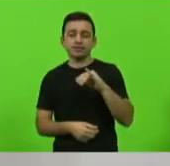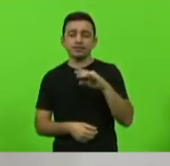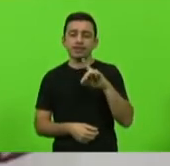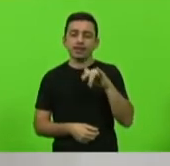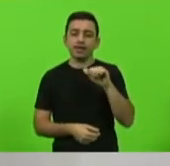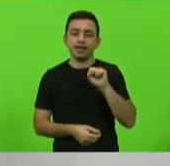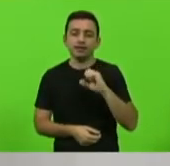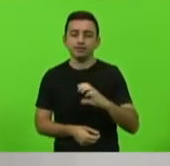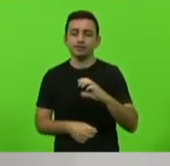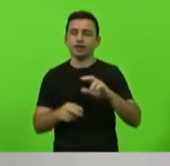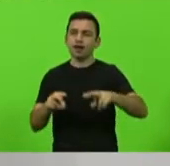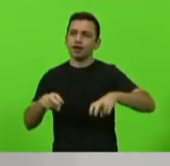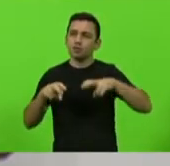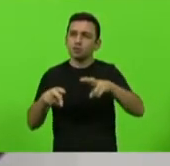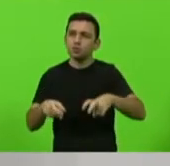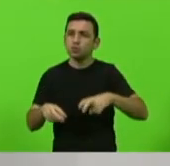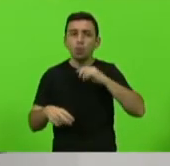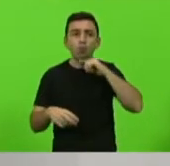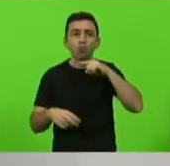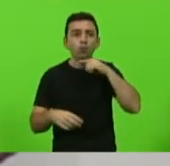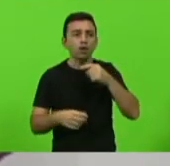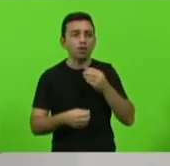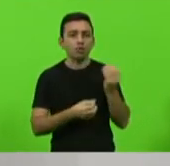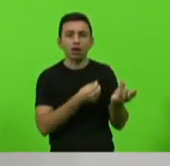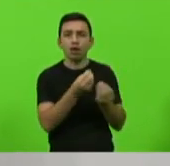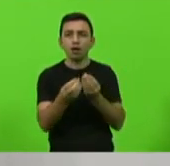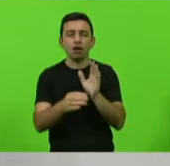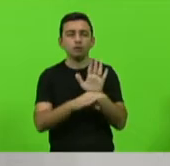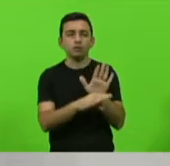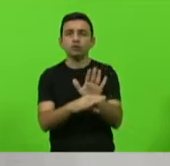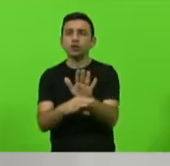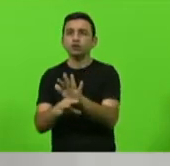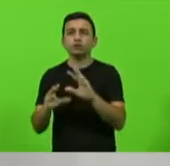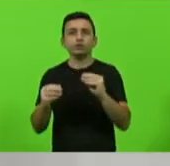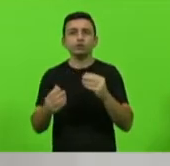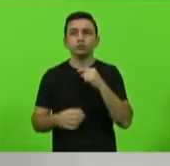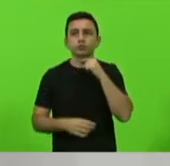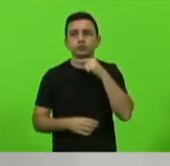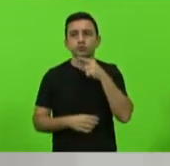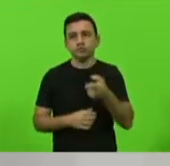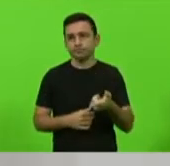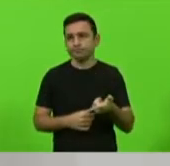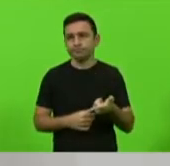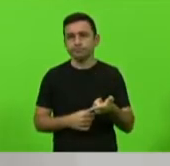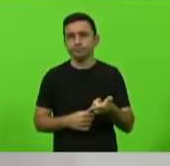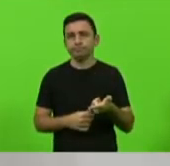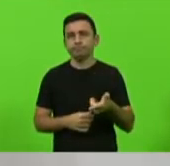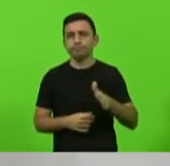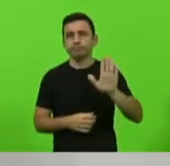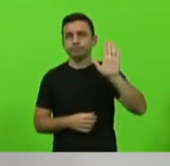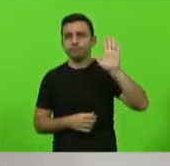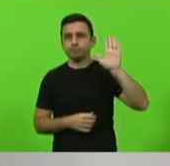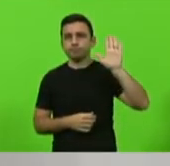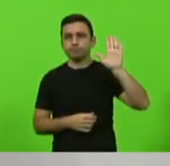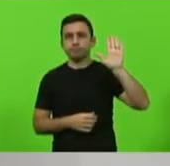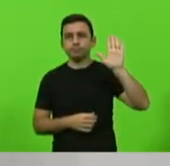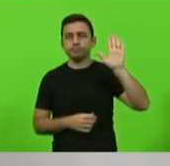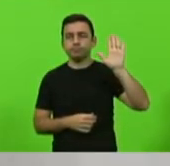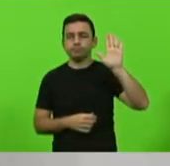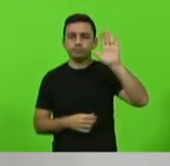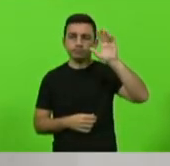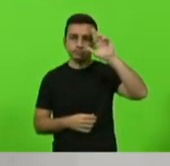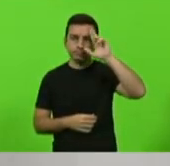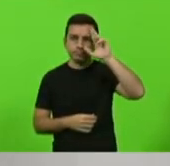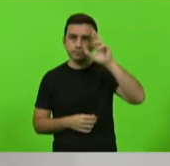não tem condições de atender toda essa demanda. Concede a palavra ao colega deputado Ricardo Alves.